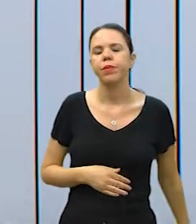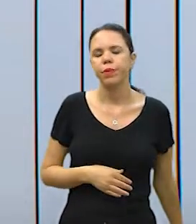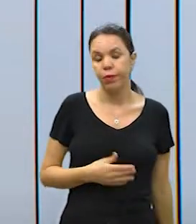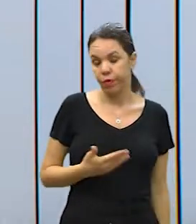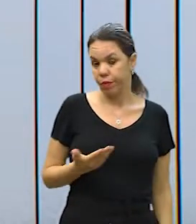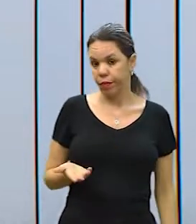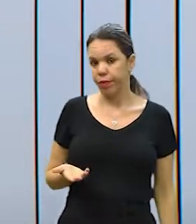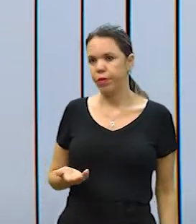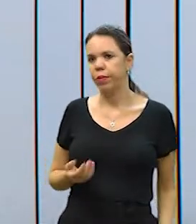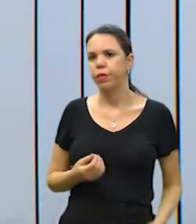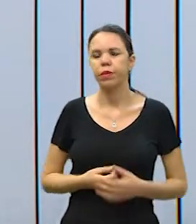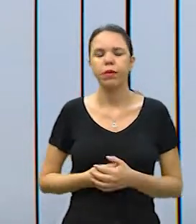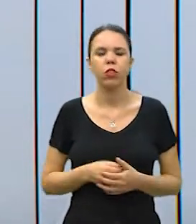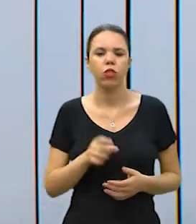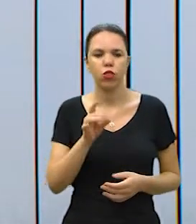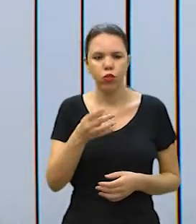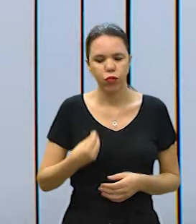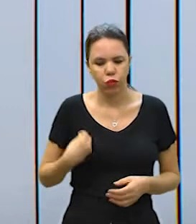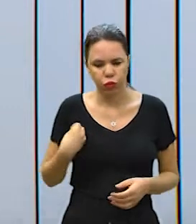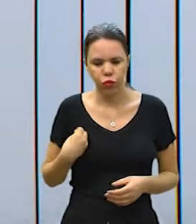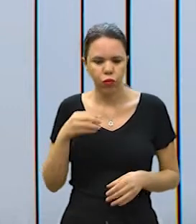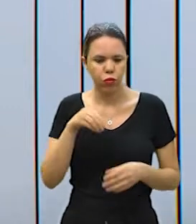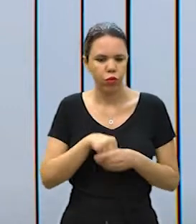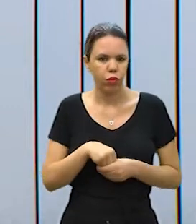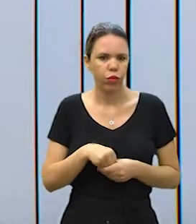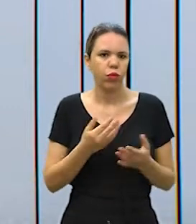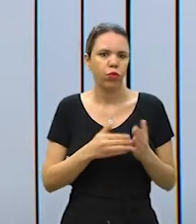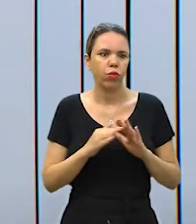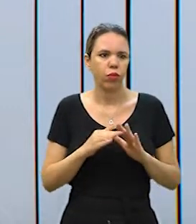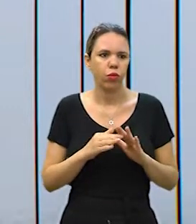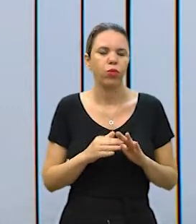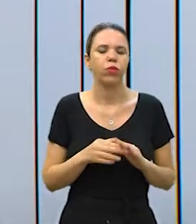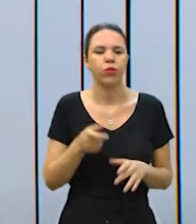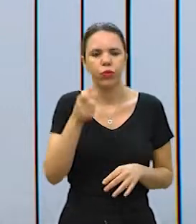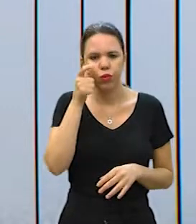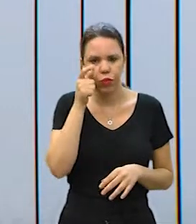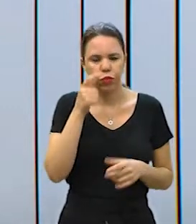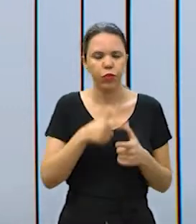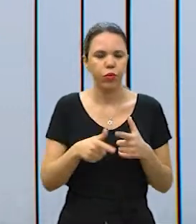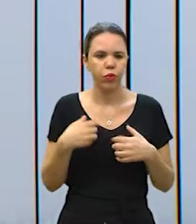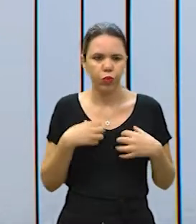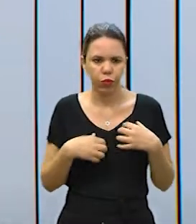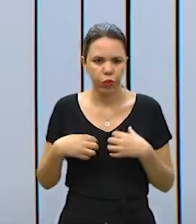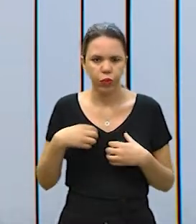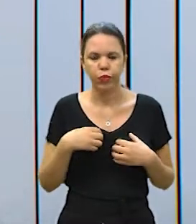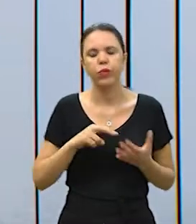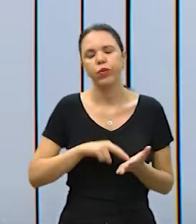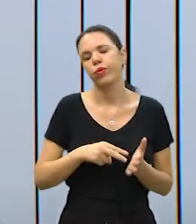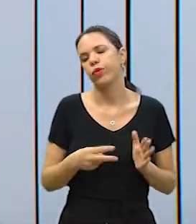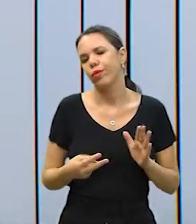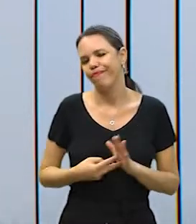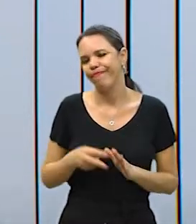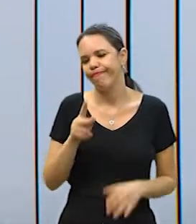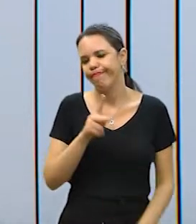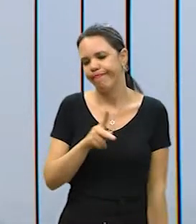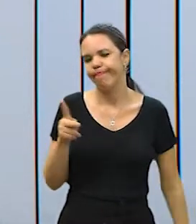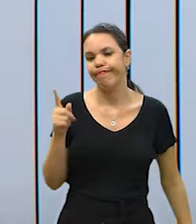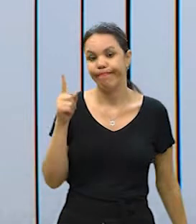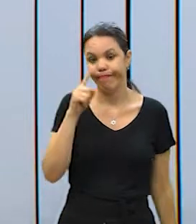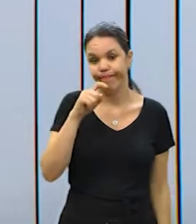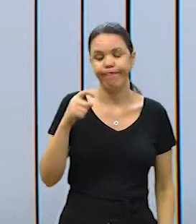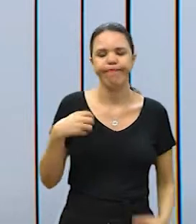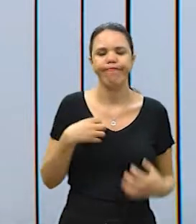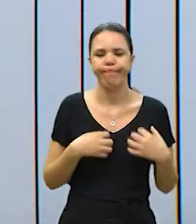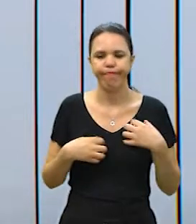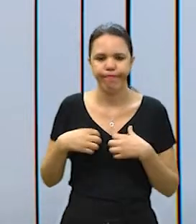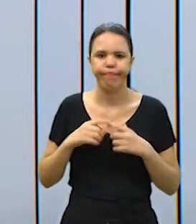conversa. Porque só você estando dentro de uma unidade escolar e saber o que significa ser professor,